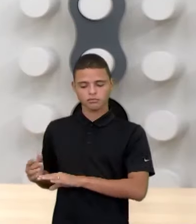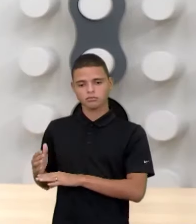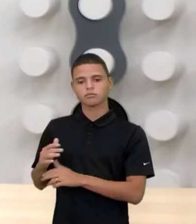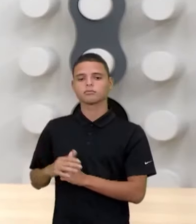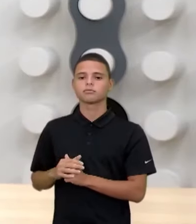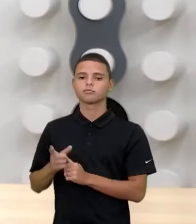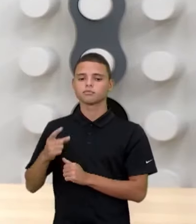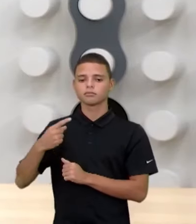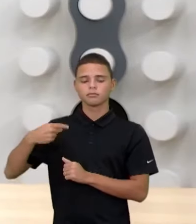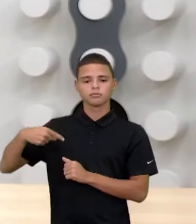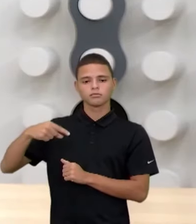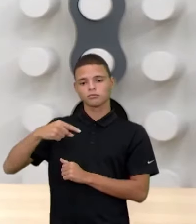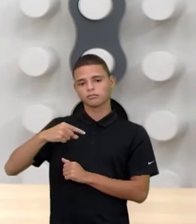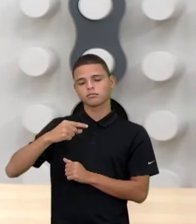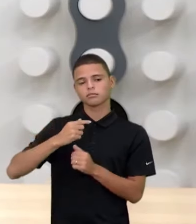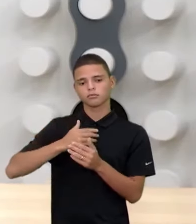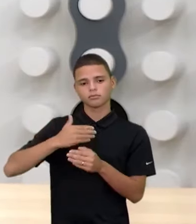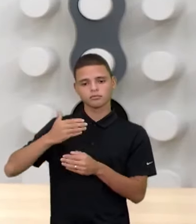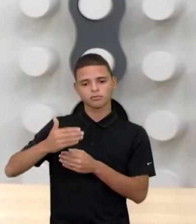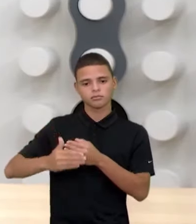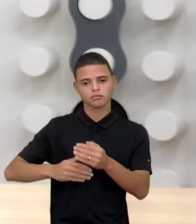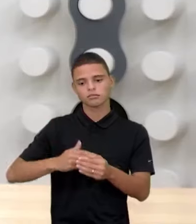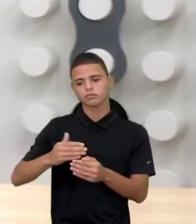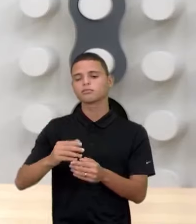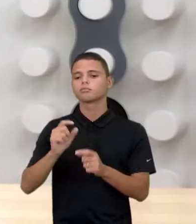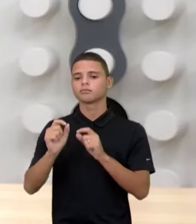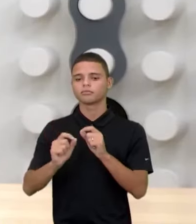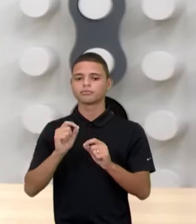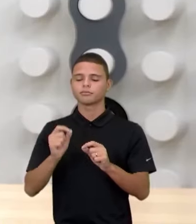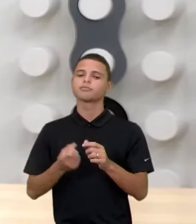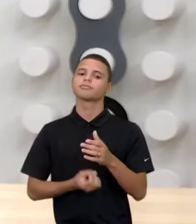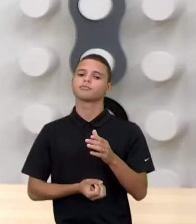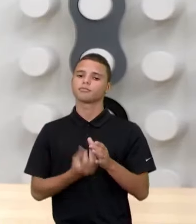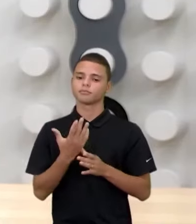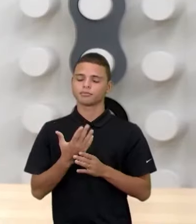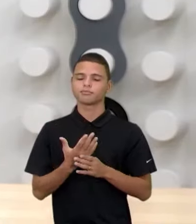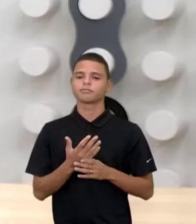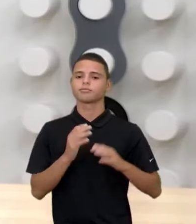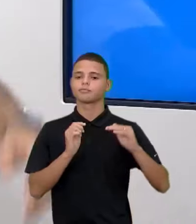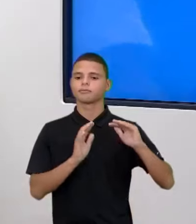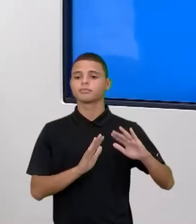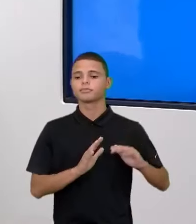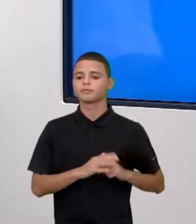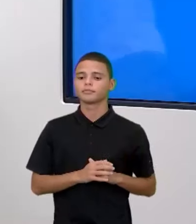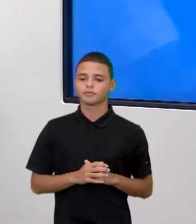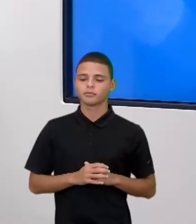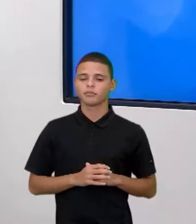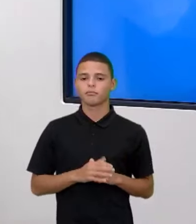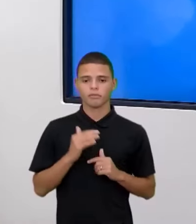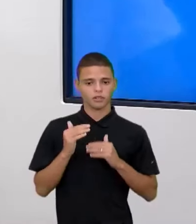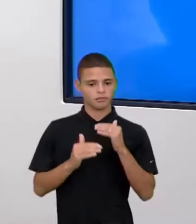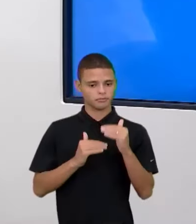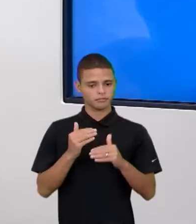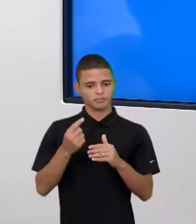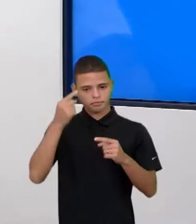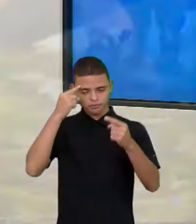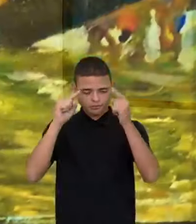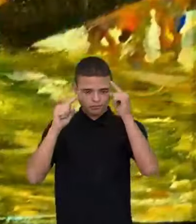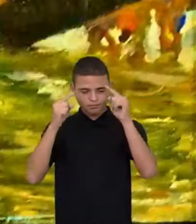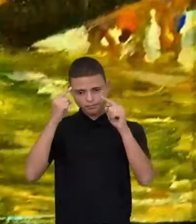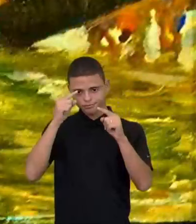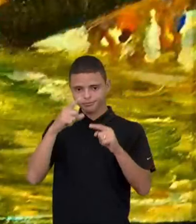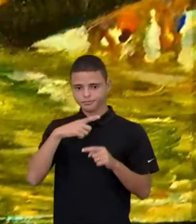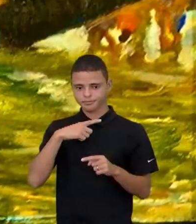postura, a gente acaba deixando o processo criativo um pouco de lado. Sim, exatamente. Inclusive, falando em processo criativo, nós temos também